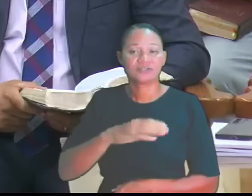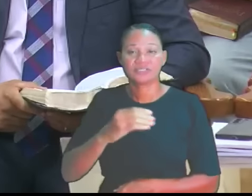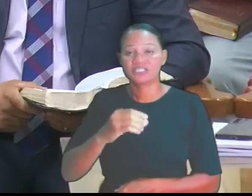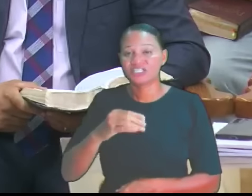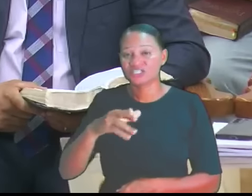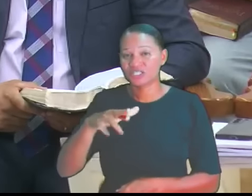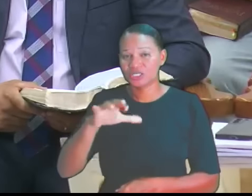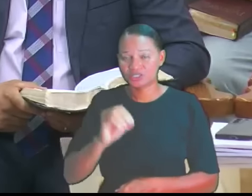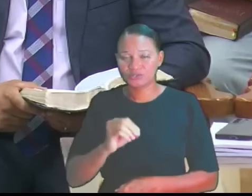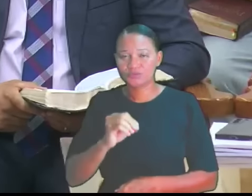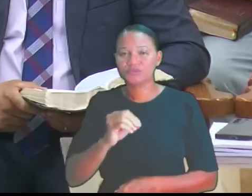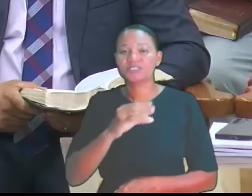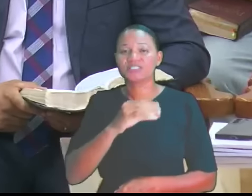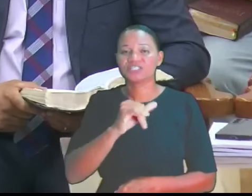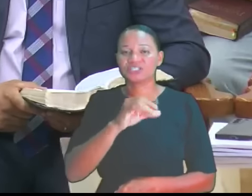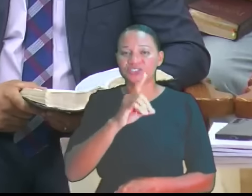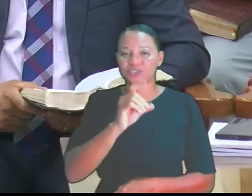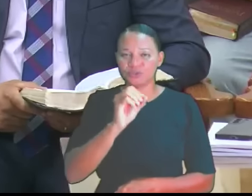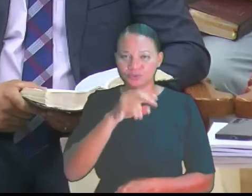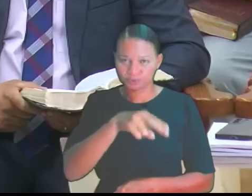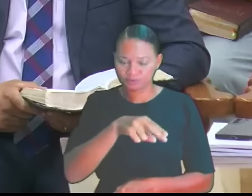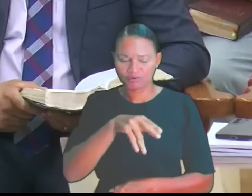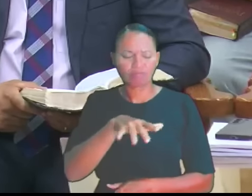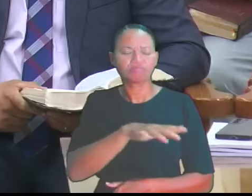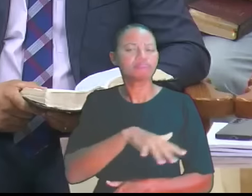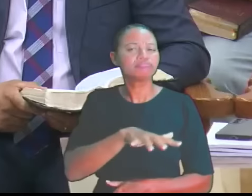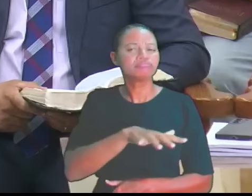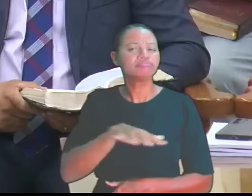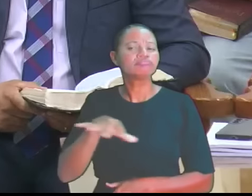Que região é essa? Que cidade é essa?